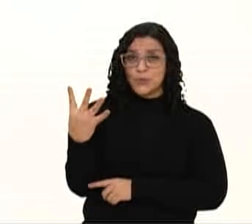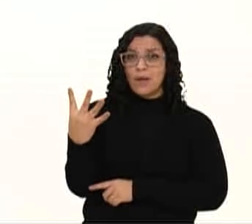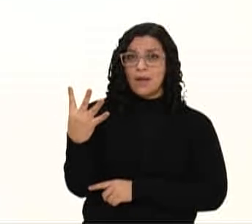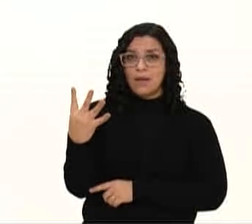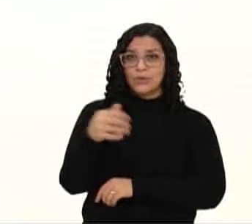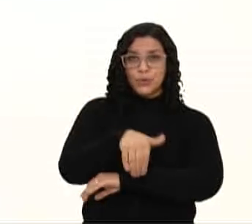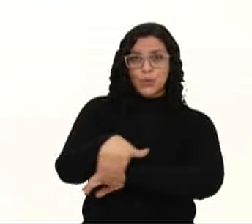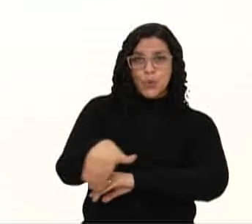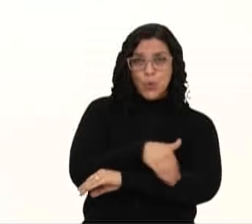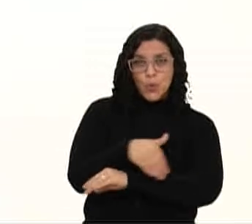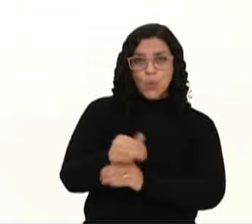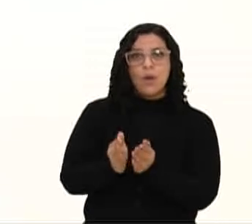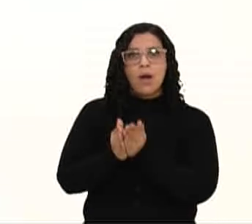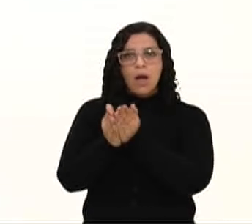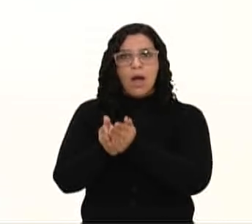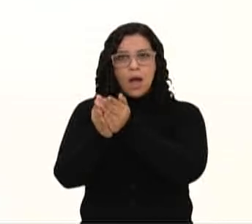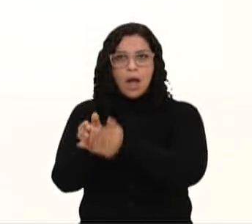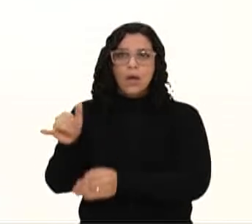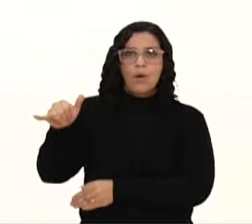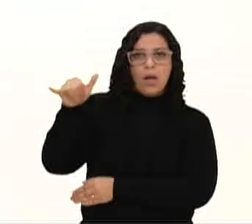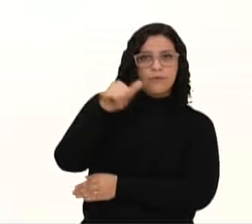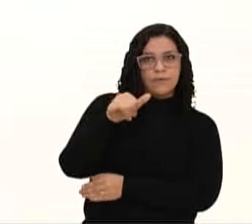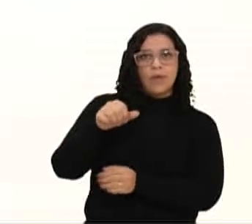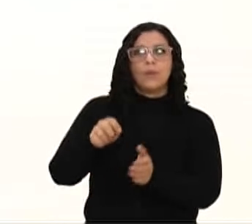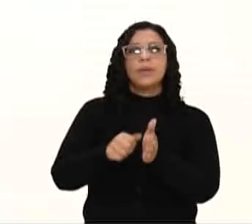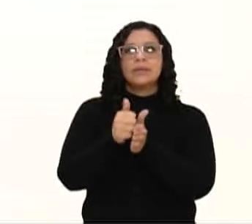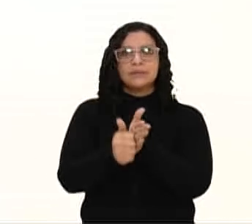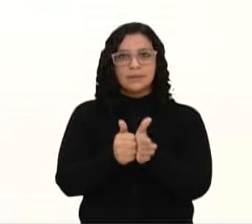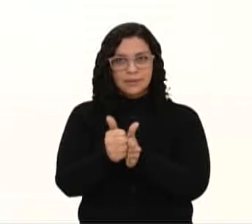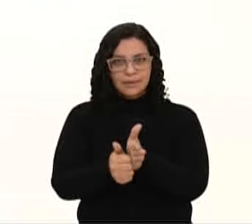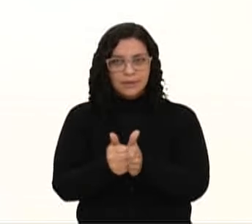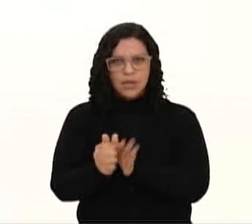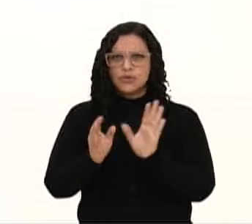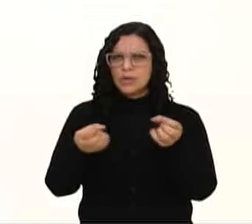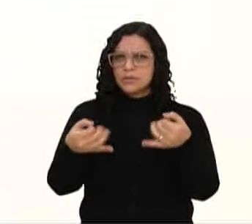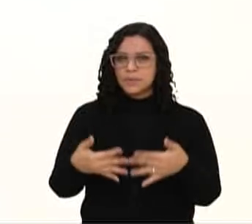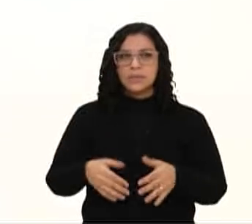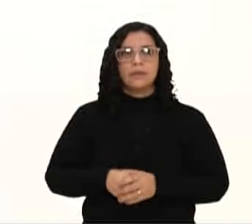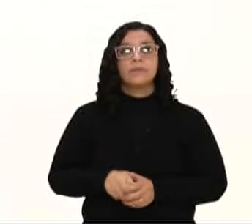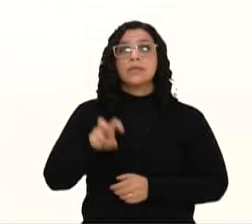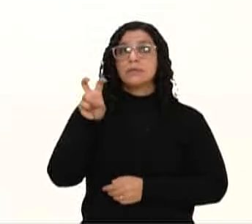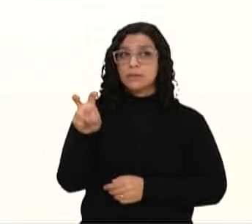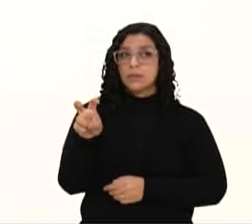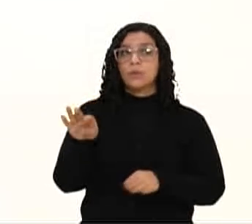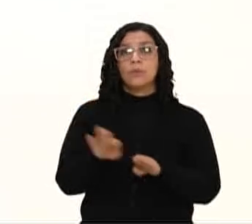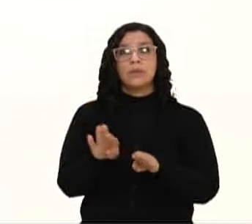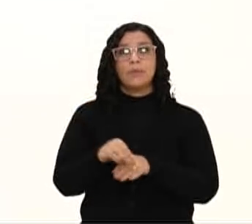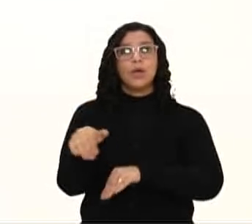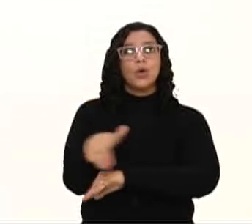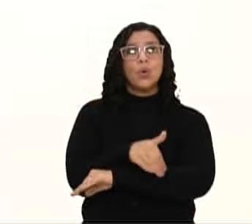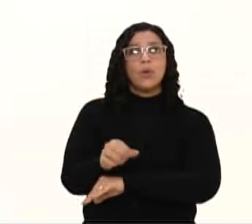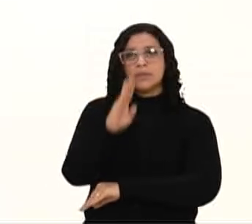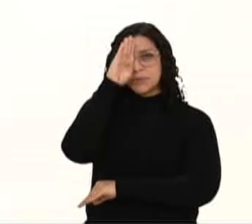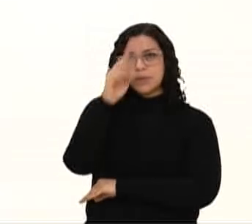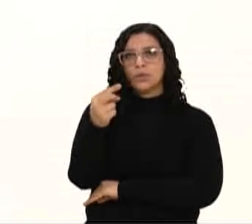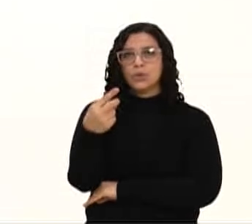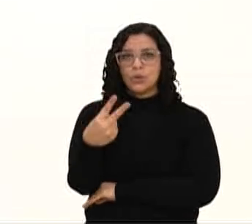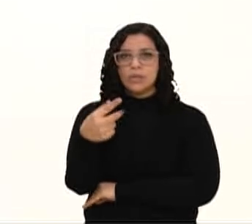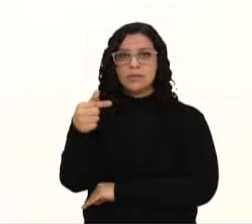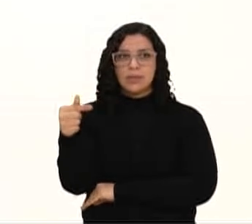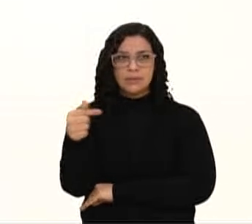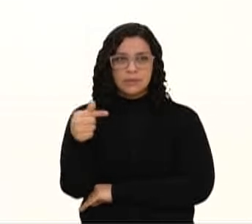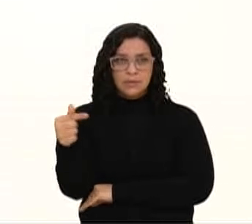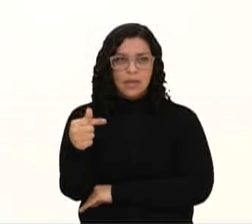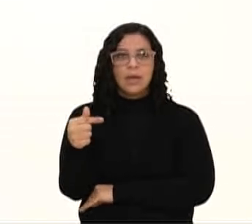ali: rodoviário, hidroviário, aeroviário e ferroviário, né? Conforme o que nós tratamos na aula. As principais rodovias do nosso estado: